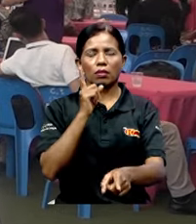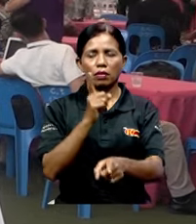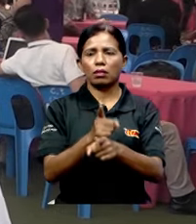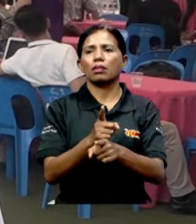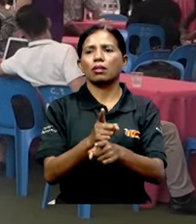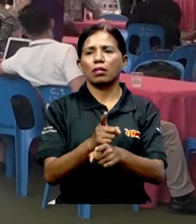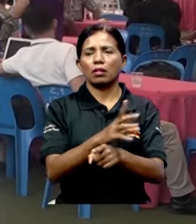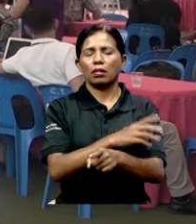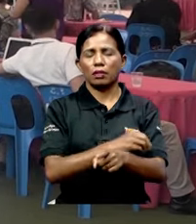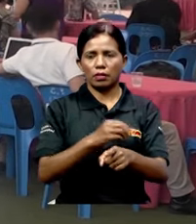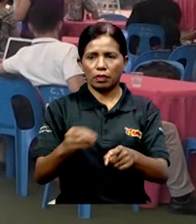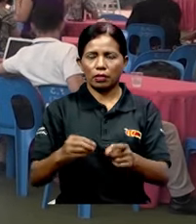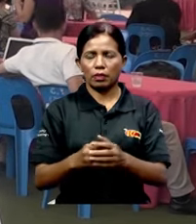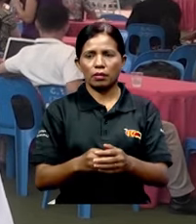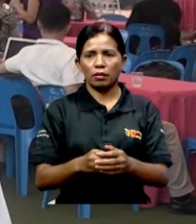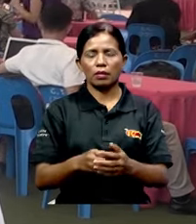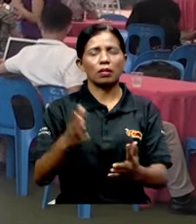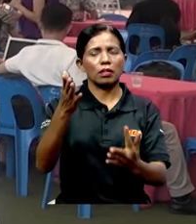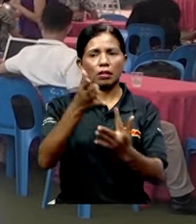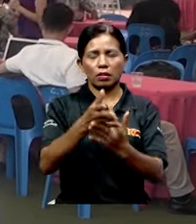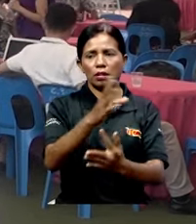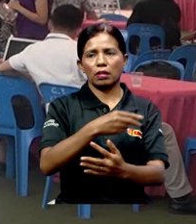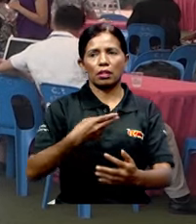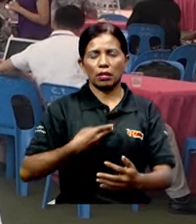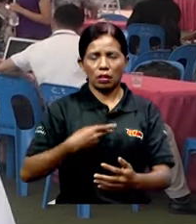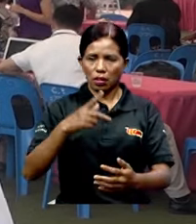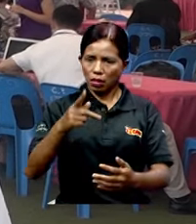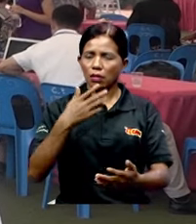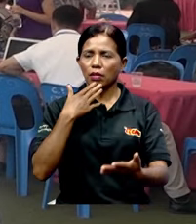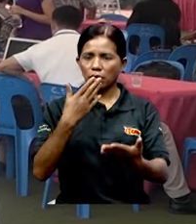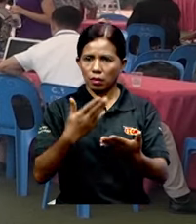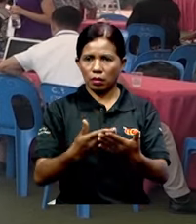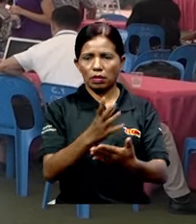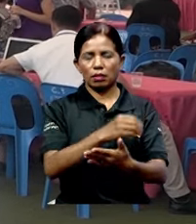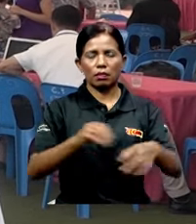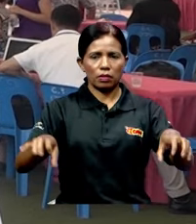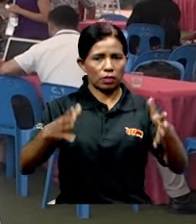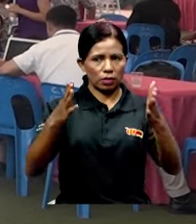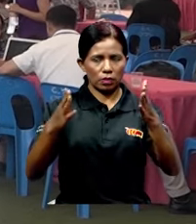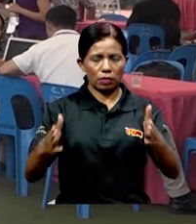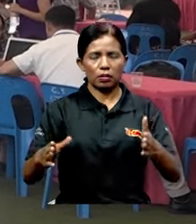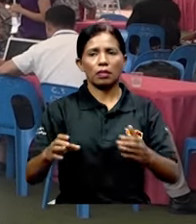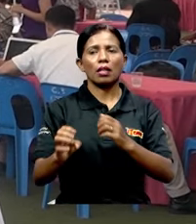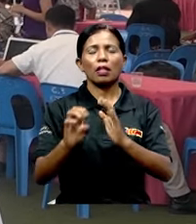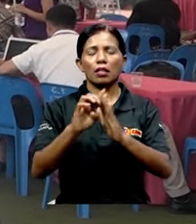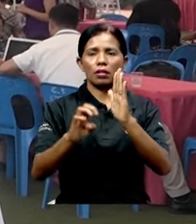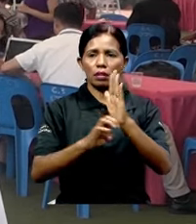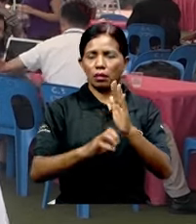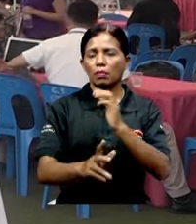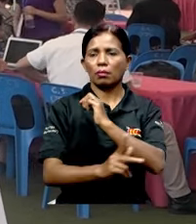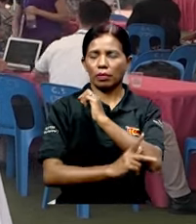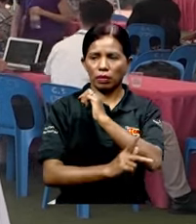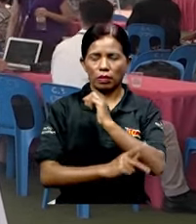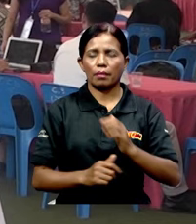da legalidade e dentro da ética que se exige a um alto funcionário do Estado português. Contudo,